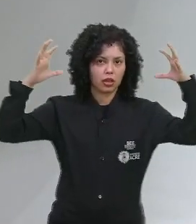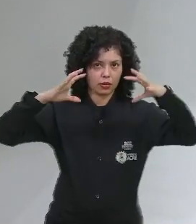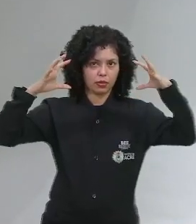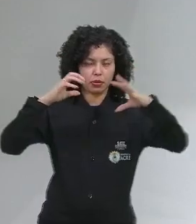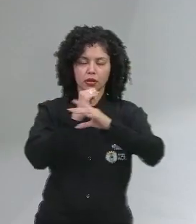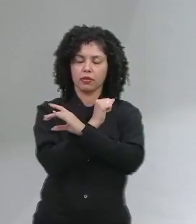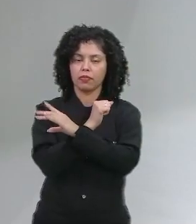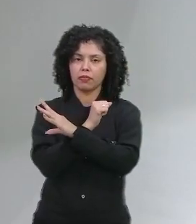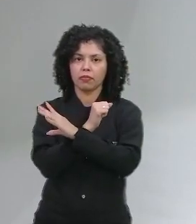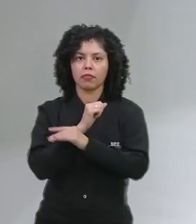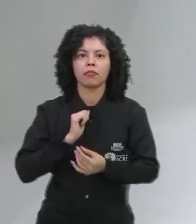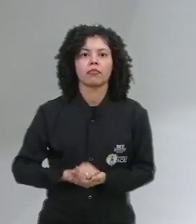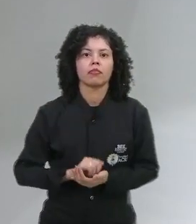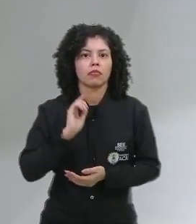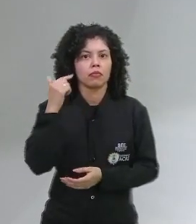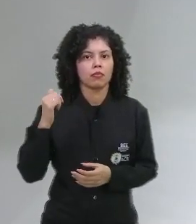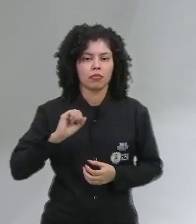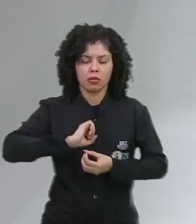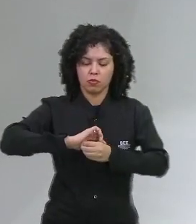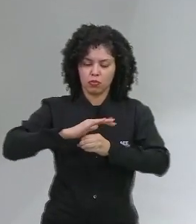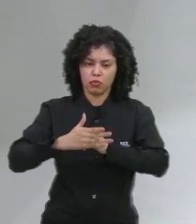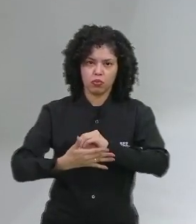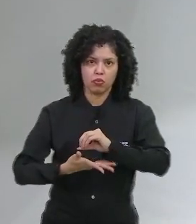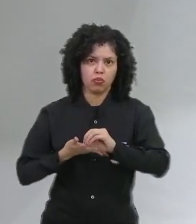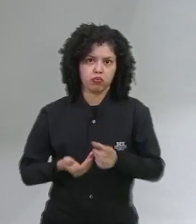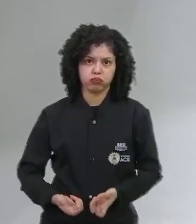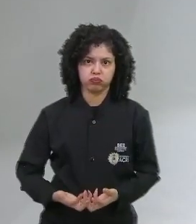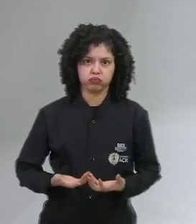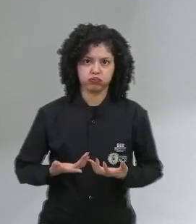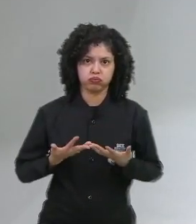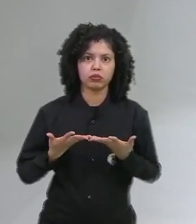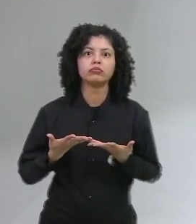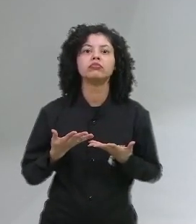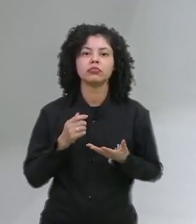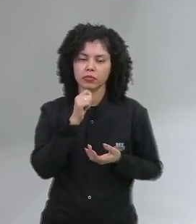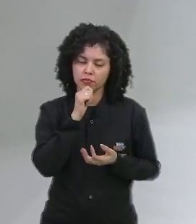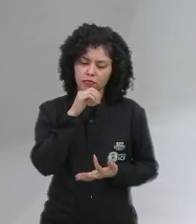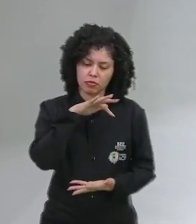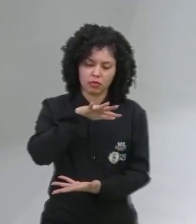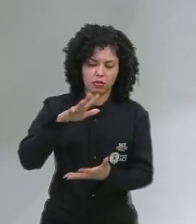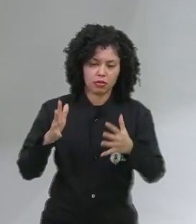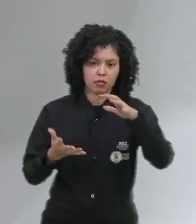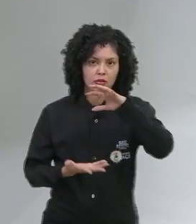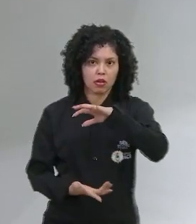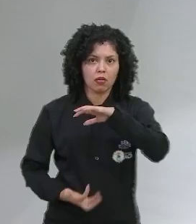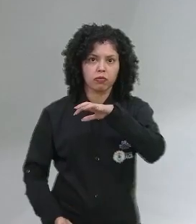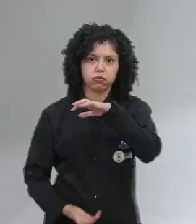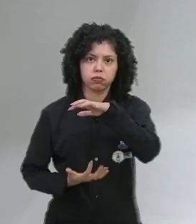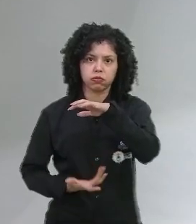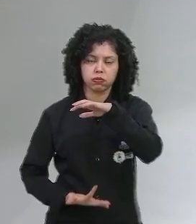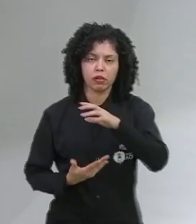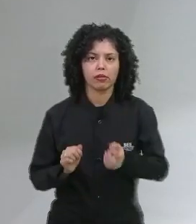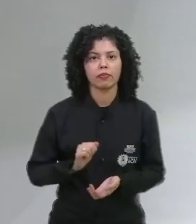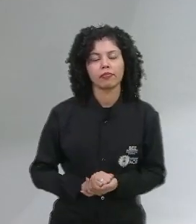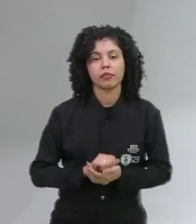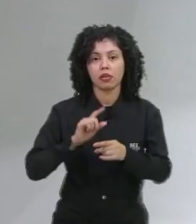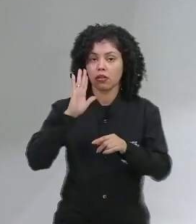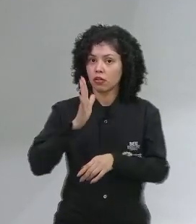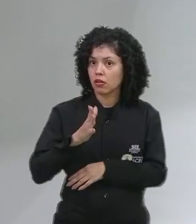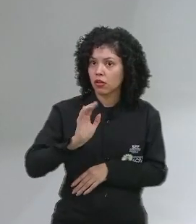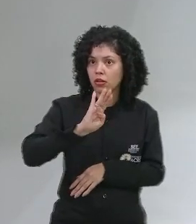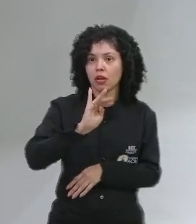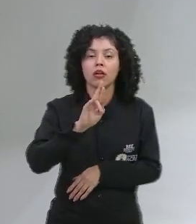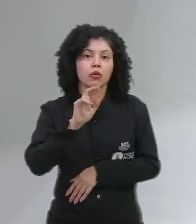ácida, aquecimento global e efeito estufa. Já o biodiesel, ele não tem enxofre na sua estrutura, então ele